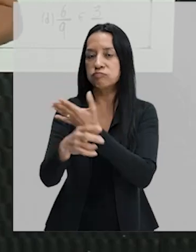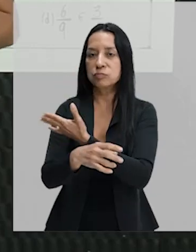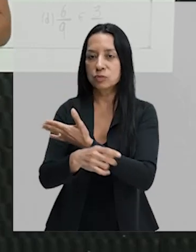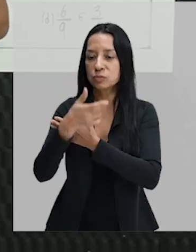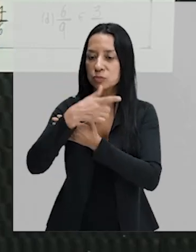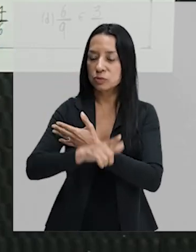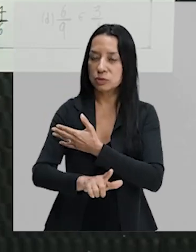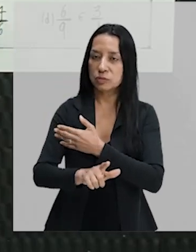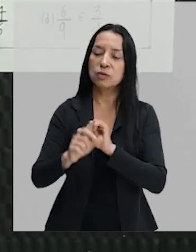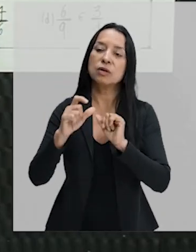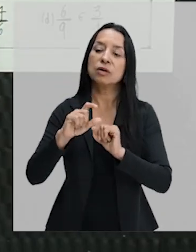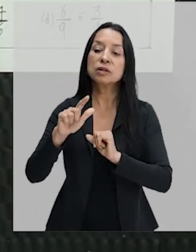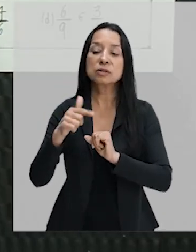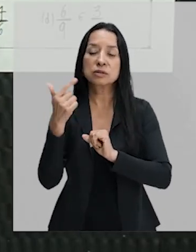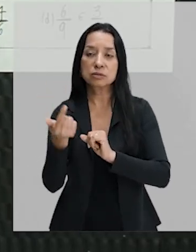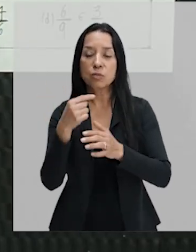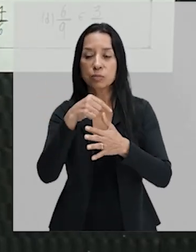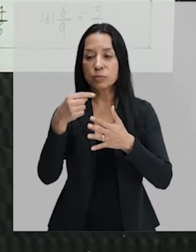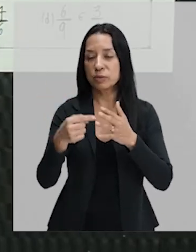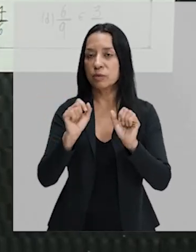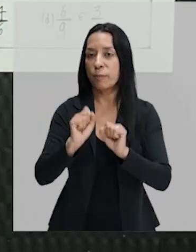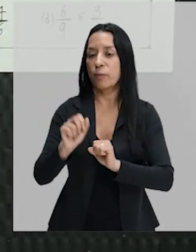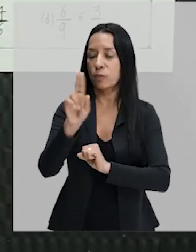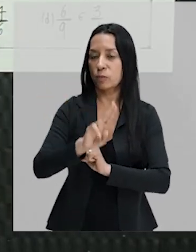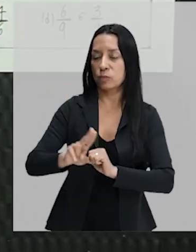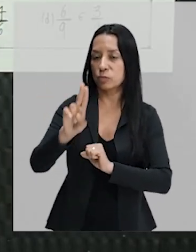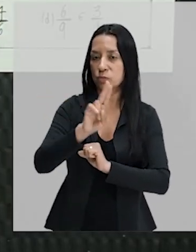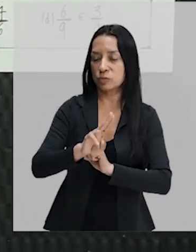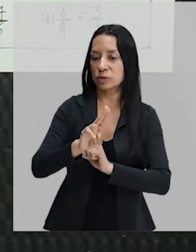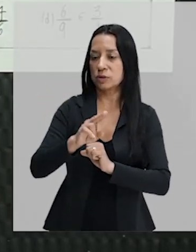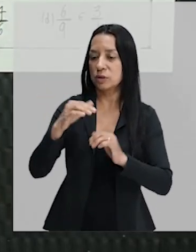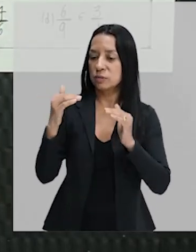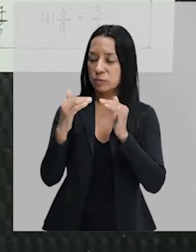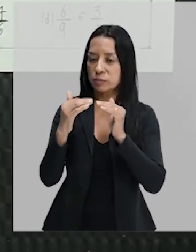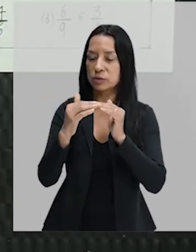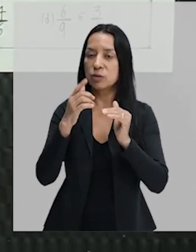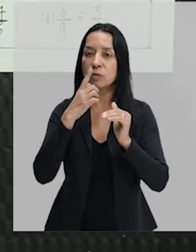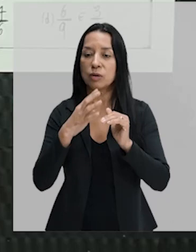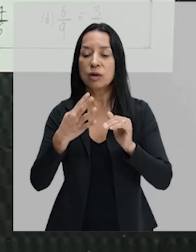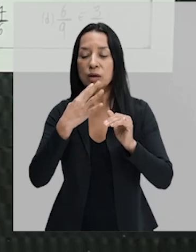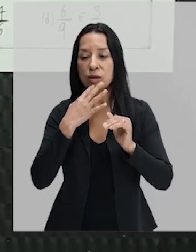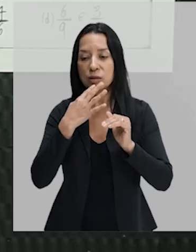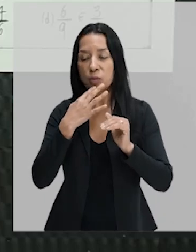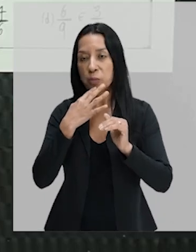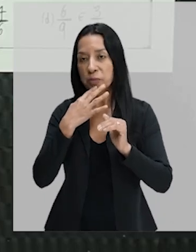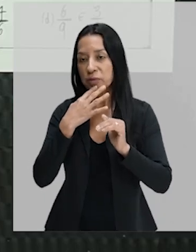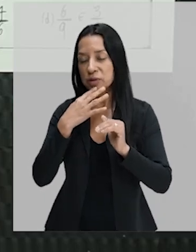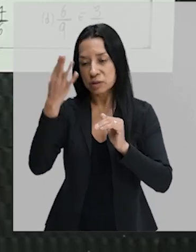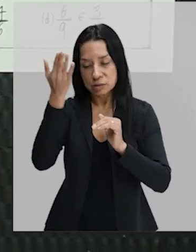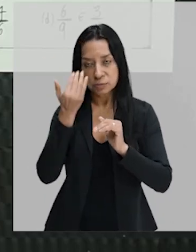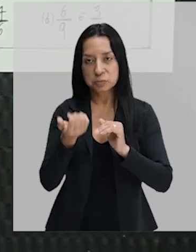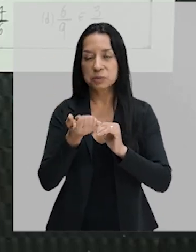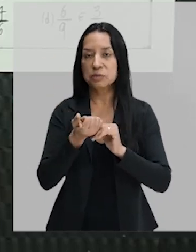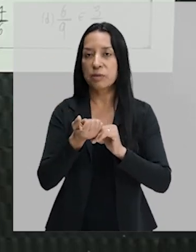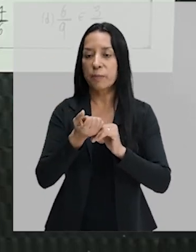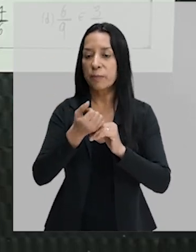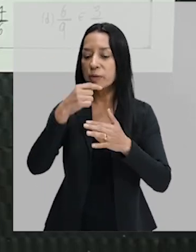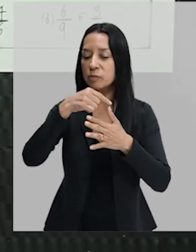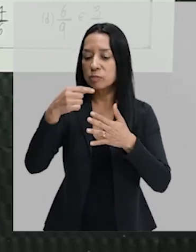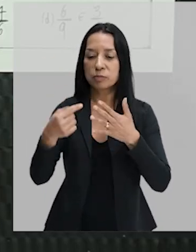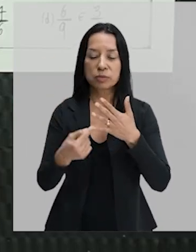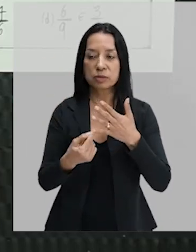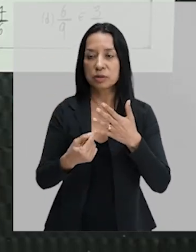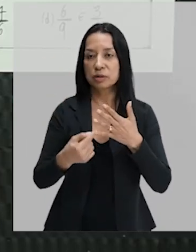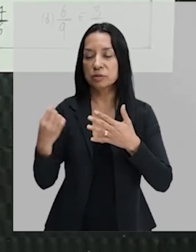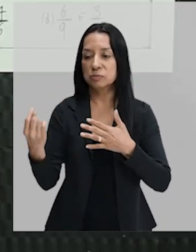gente pode utilizar na proporção e conhecer as propriedades também é essencial. Tá? Na matemática, às